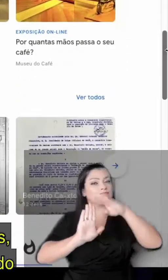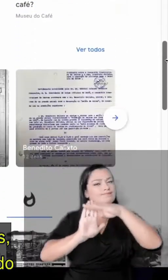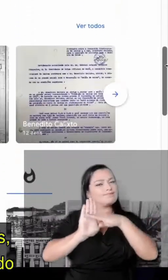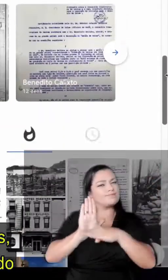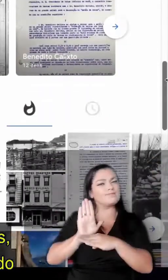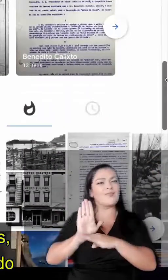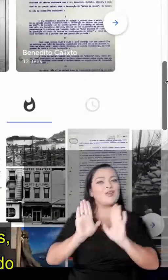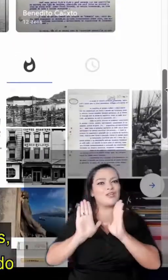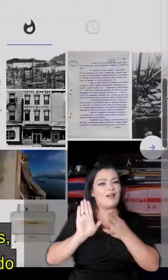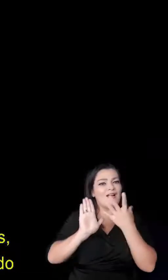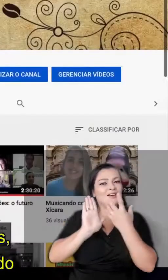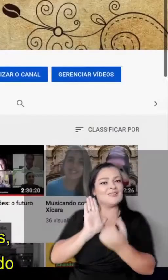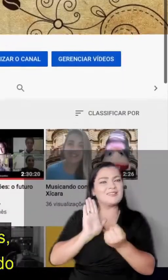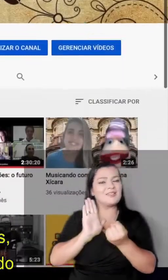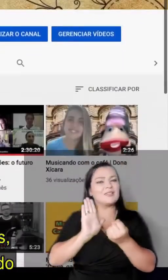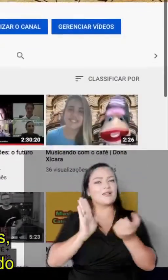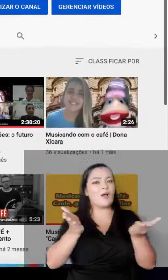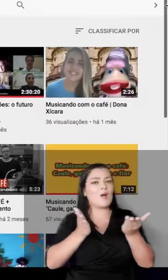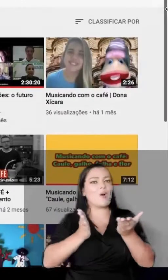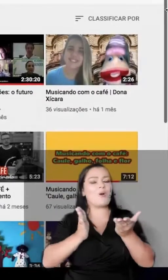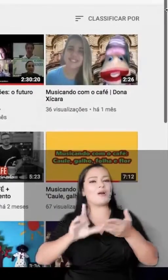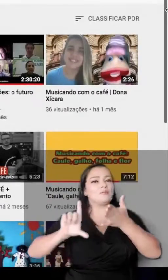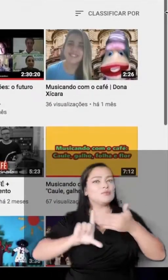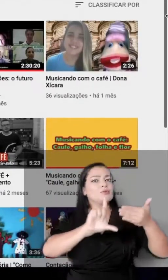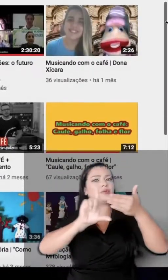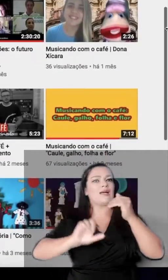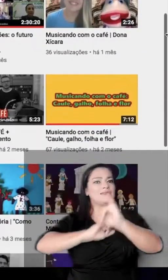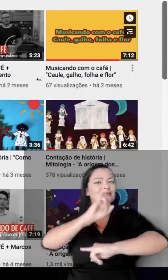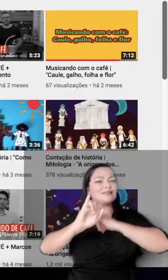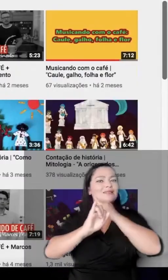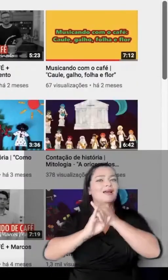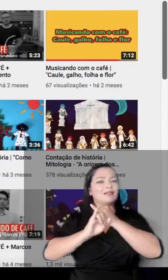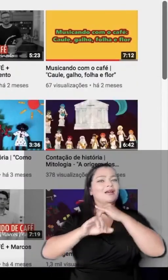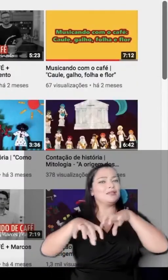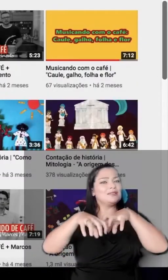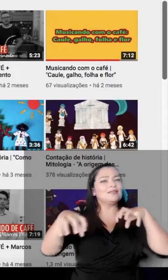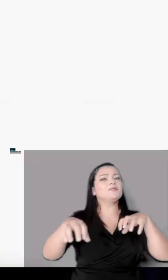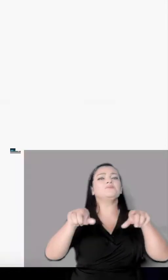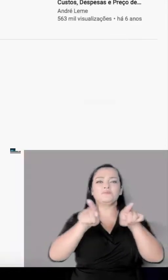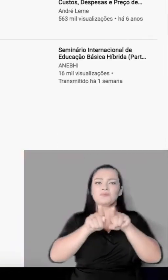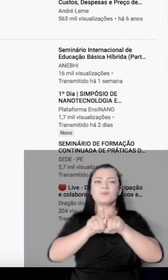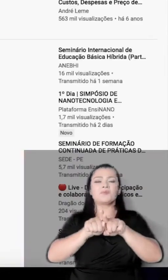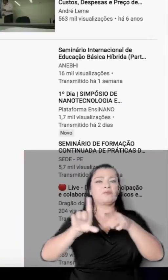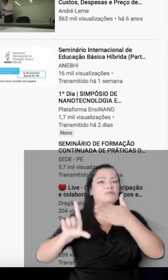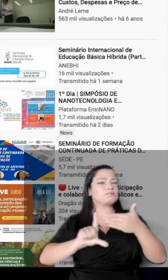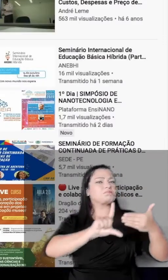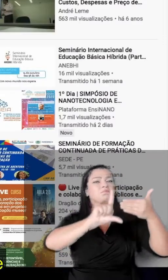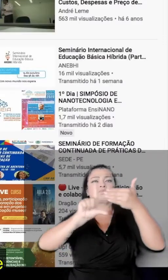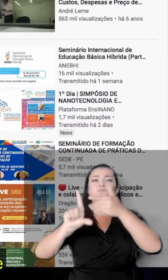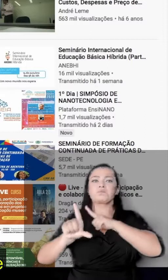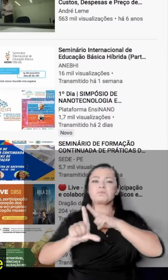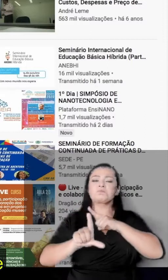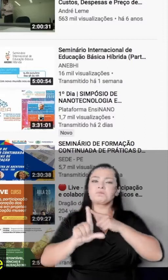já foram concebidas inclusive para esse mundo virtual, né? E atendendo também essas dinâmicas das diversas plataformas que a gente